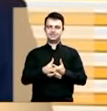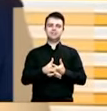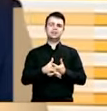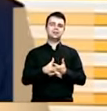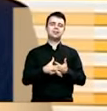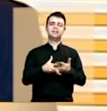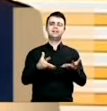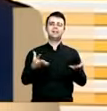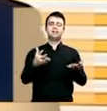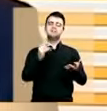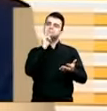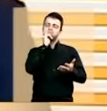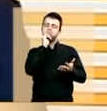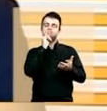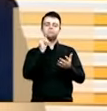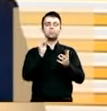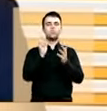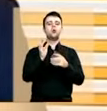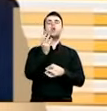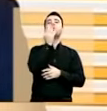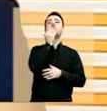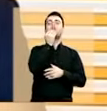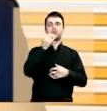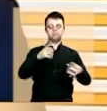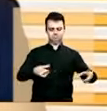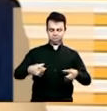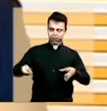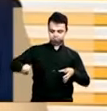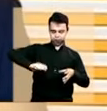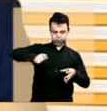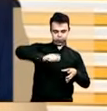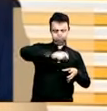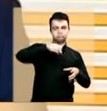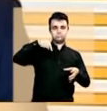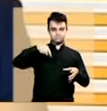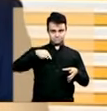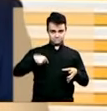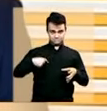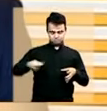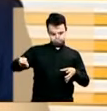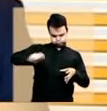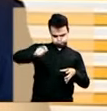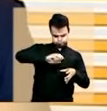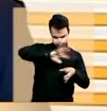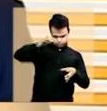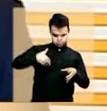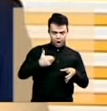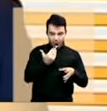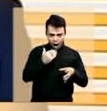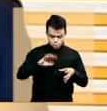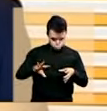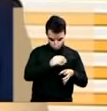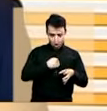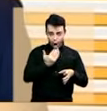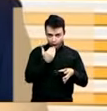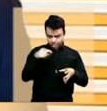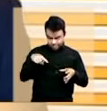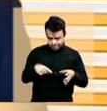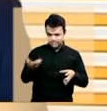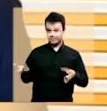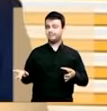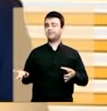colocarmos, voltando para a alimentação, o alimento no prato, né? Será que tudo aquilo que eu coloquei no prato eu vou consumir?